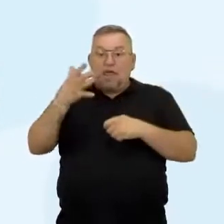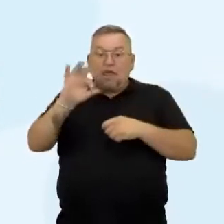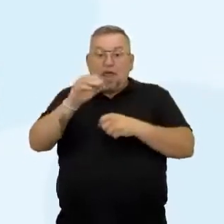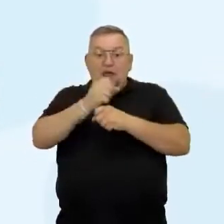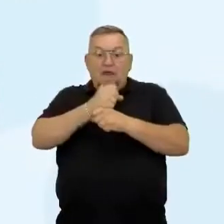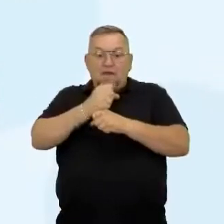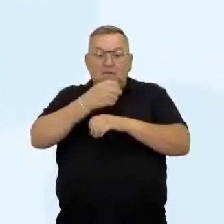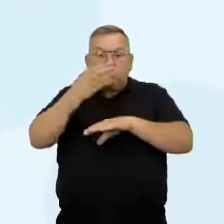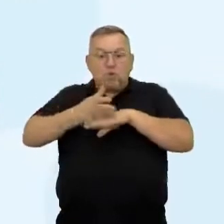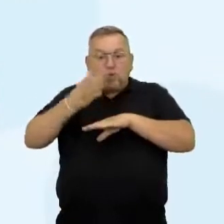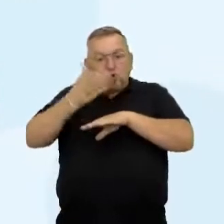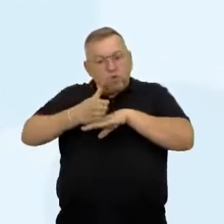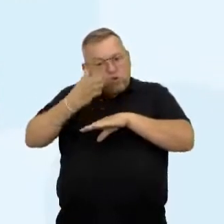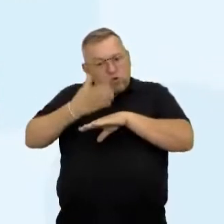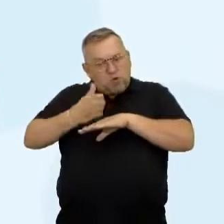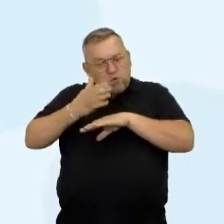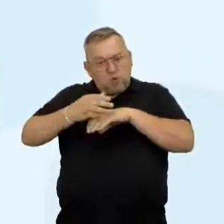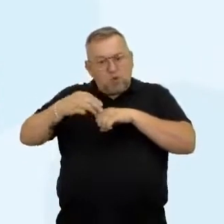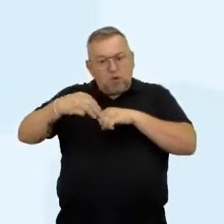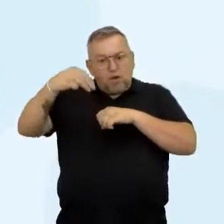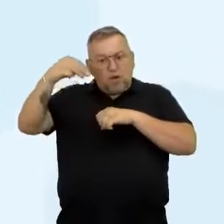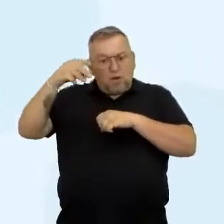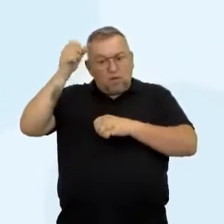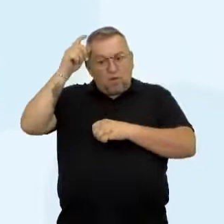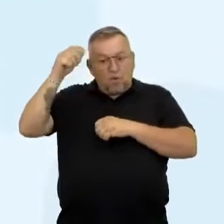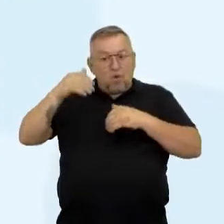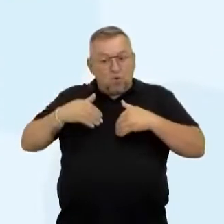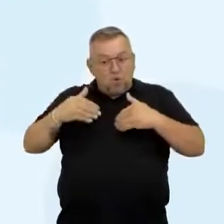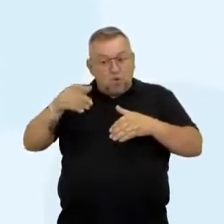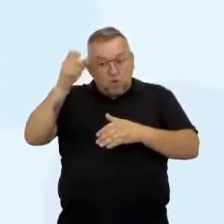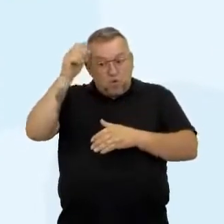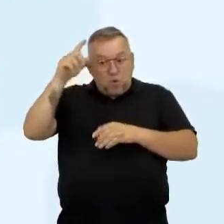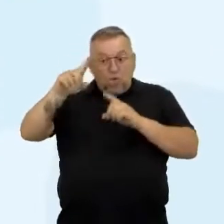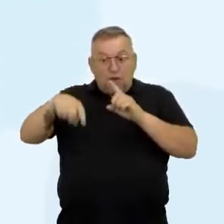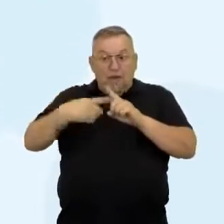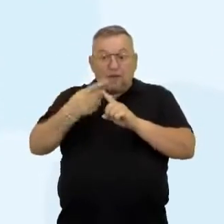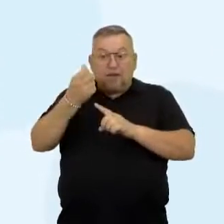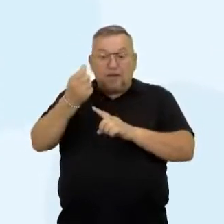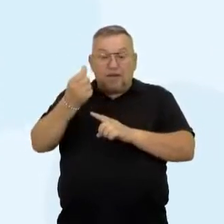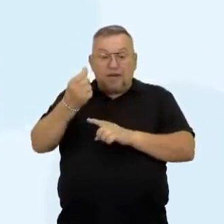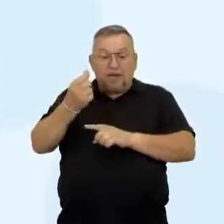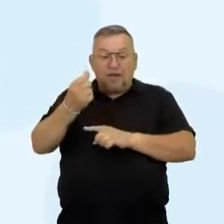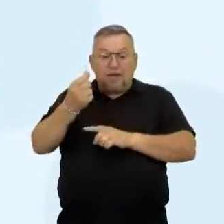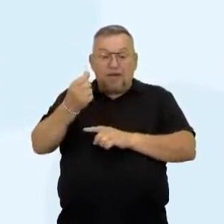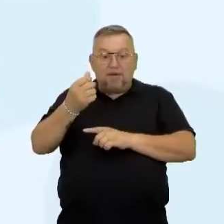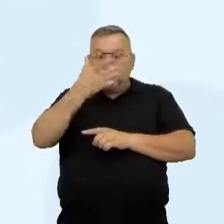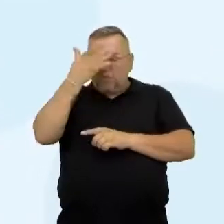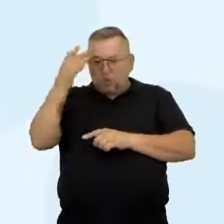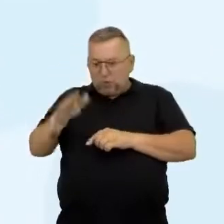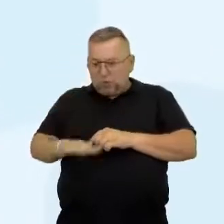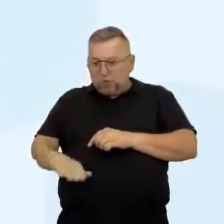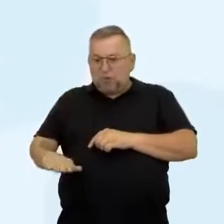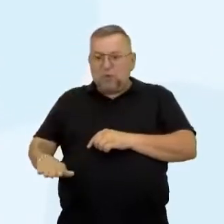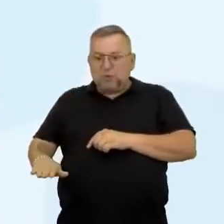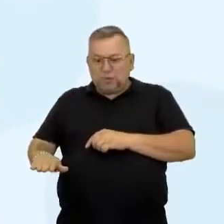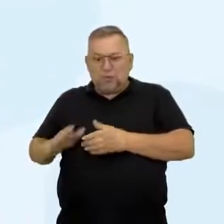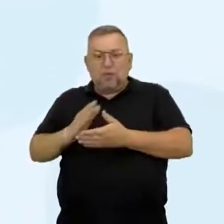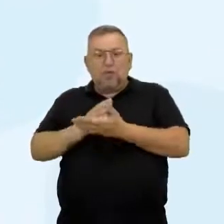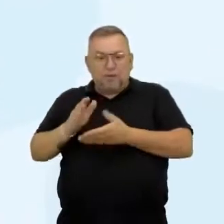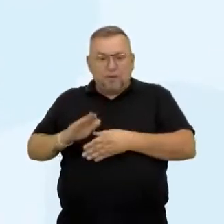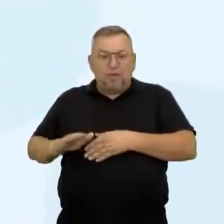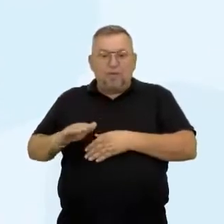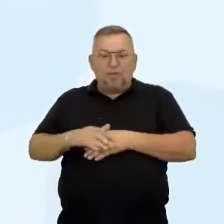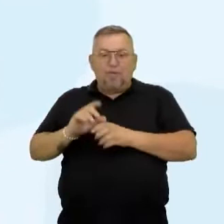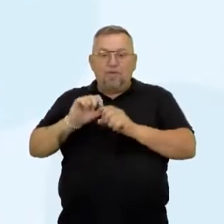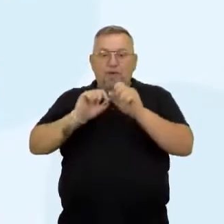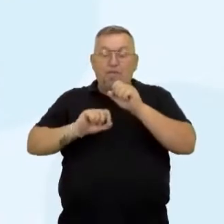anos de treinamento no Ministério da Cultura e mais 6 anos de preparo. Então, o pessoal começa pequenininho, às vezes começa criança,